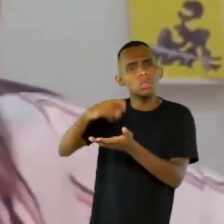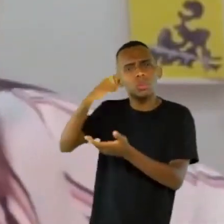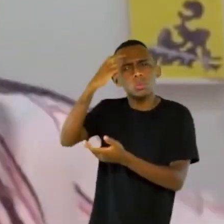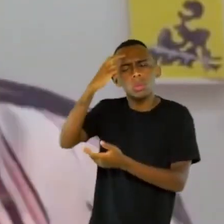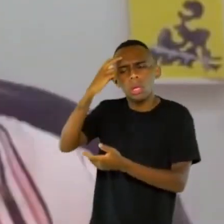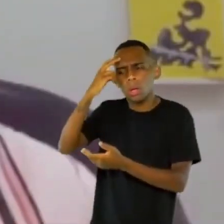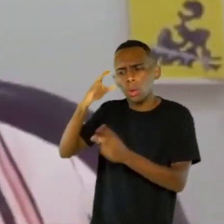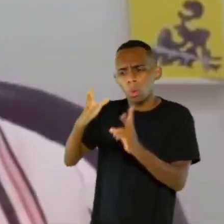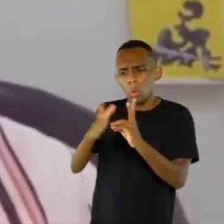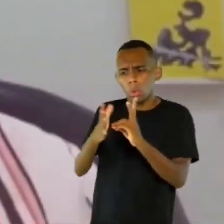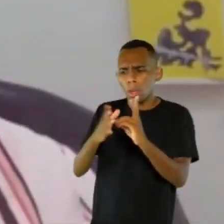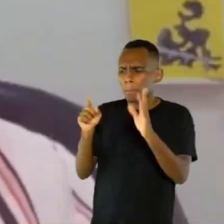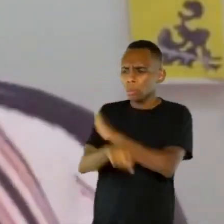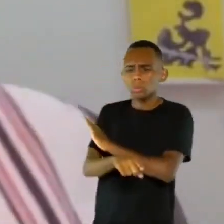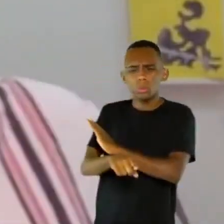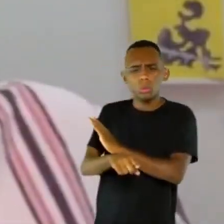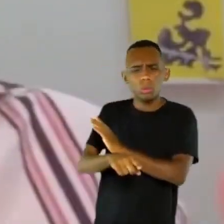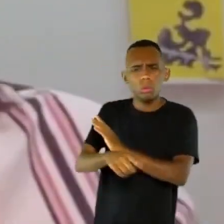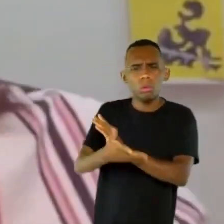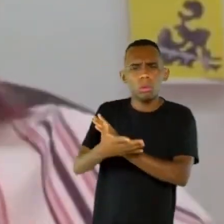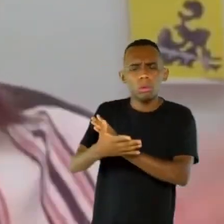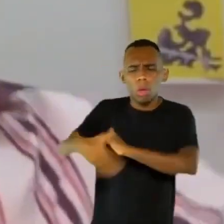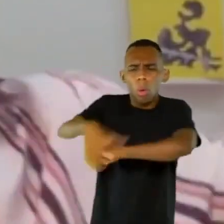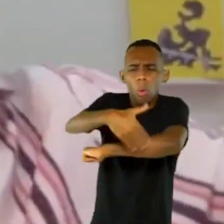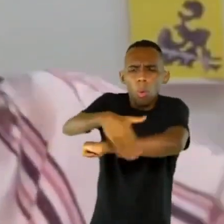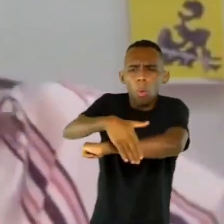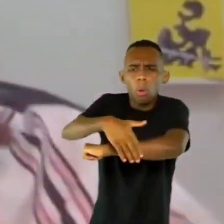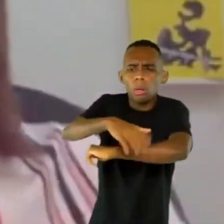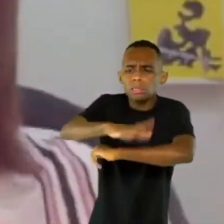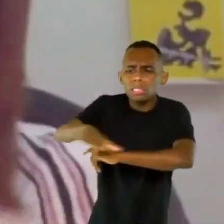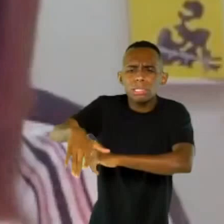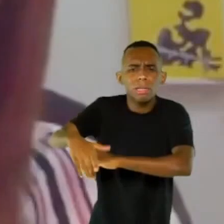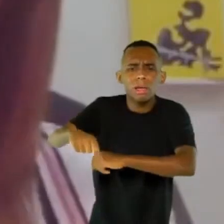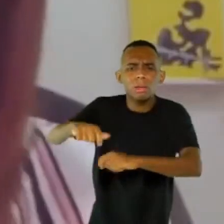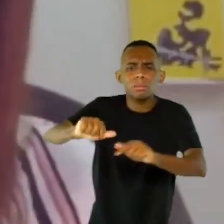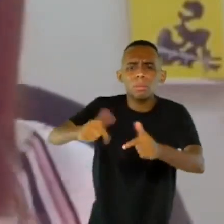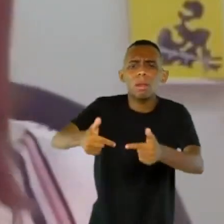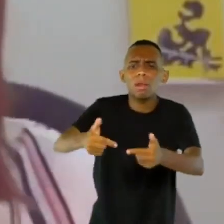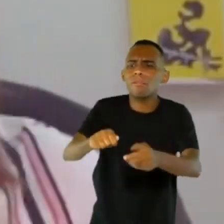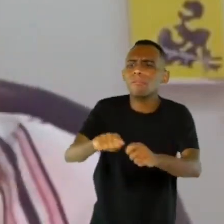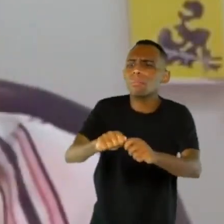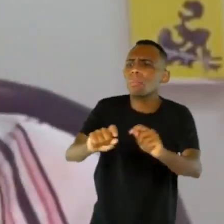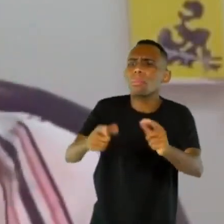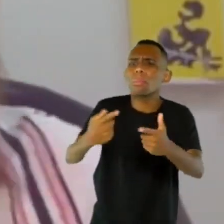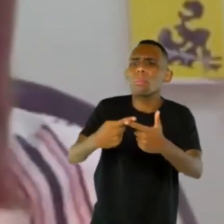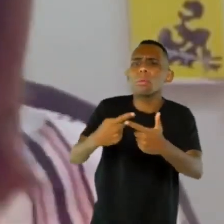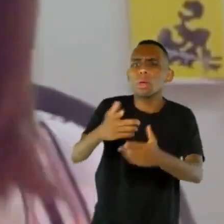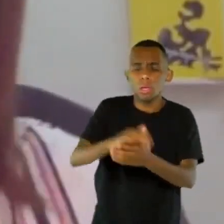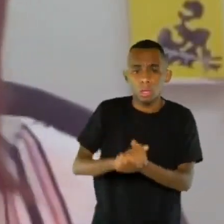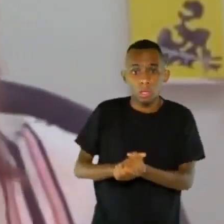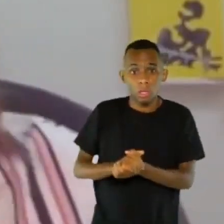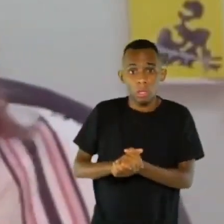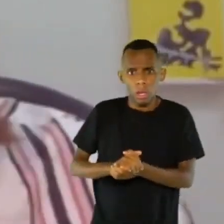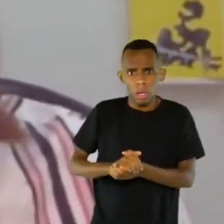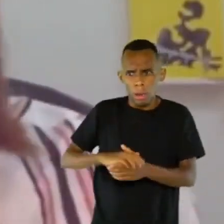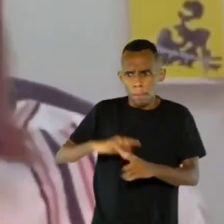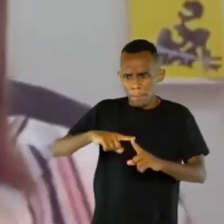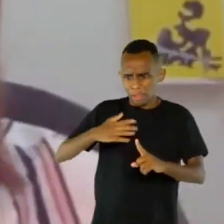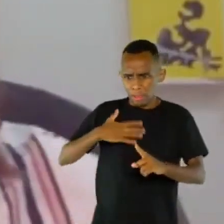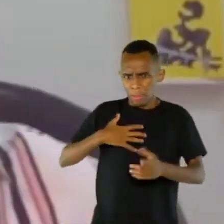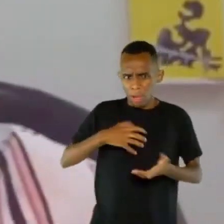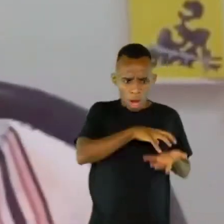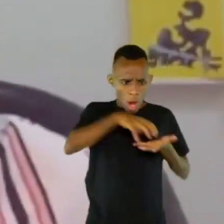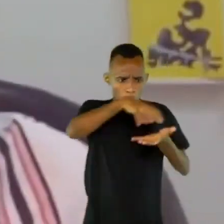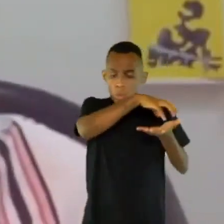aqui no Farol? E ela não sabia o que responder. E essas crianças aqui? Ele falava, olha, na minha aldeia a gente cuida das nossas